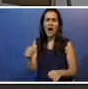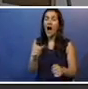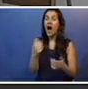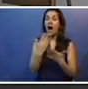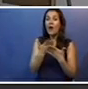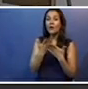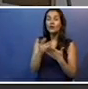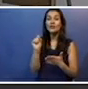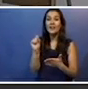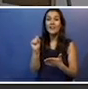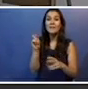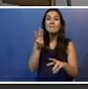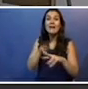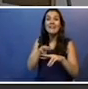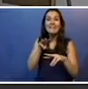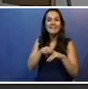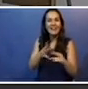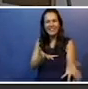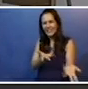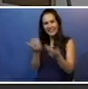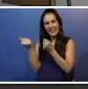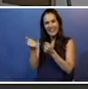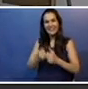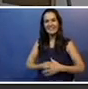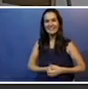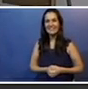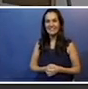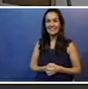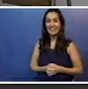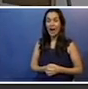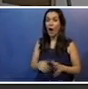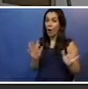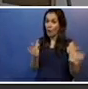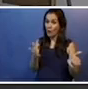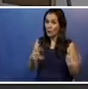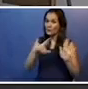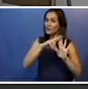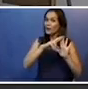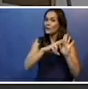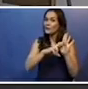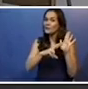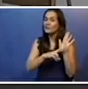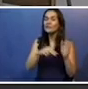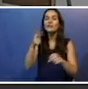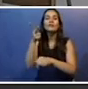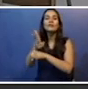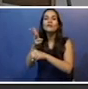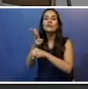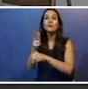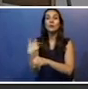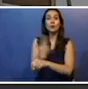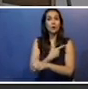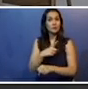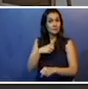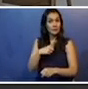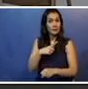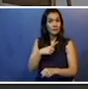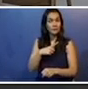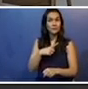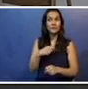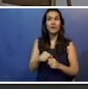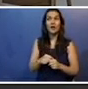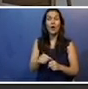de matemática. Vamos lá? Na rotina da nossa videoaula de hoje, nós temos